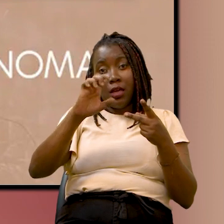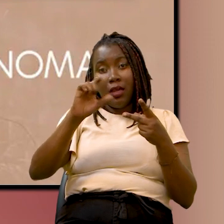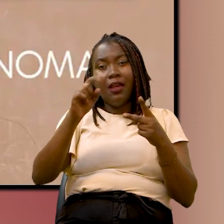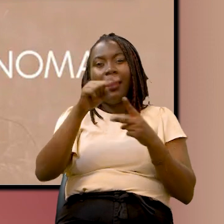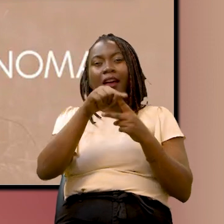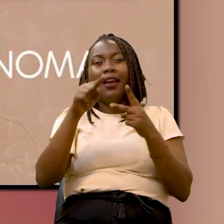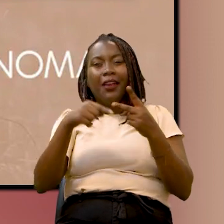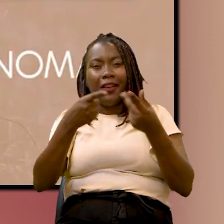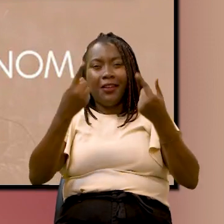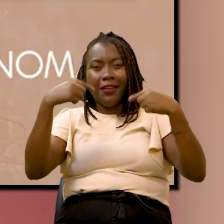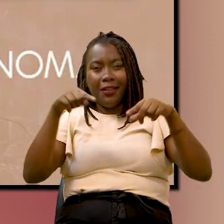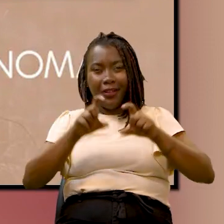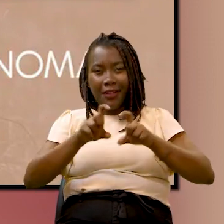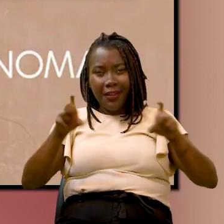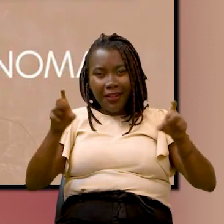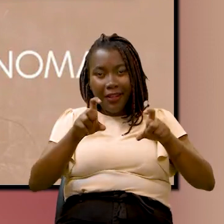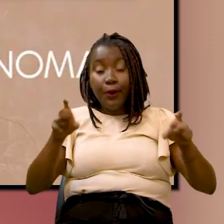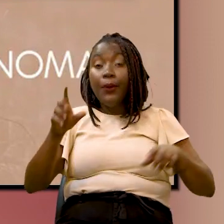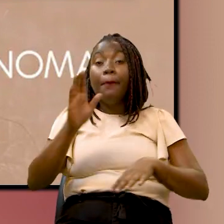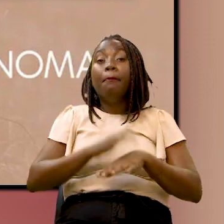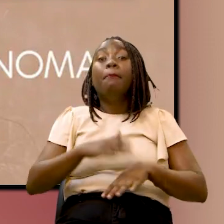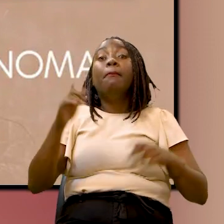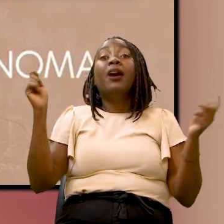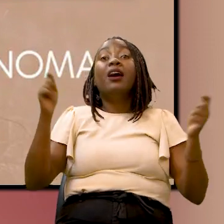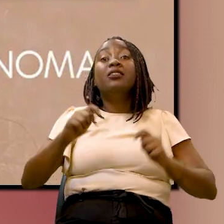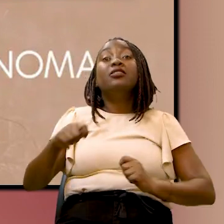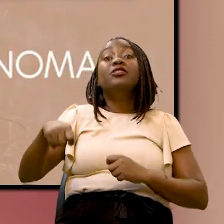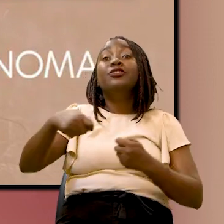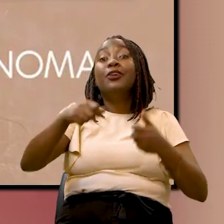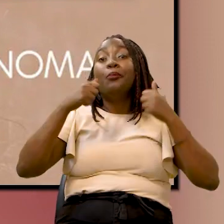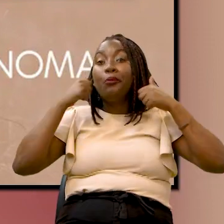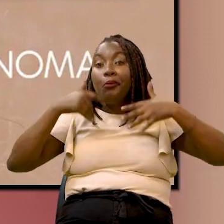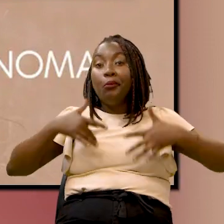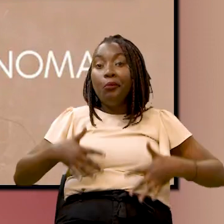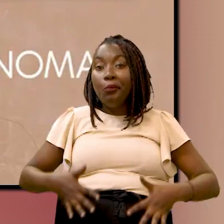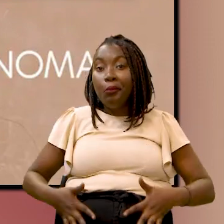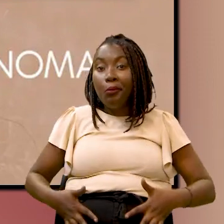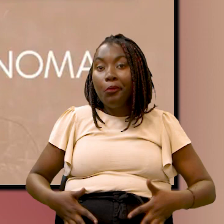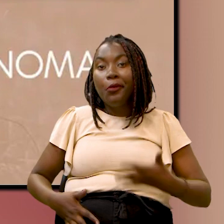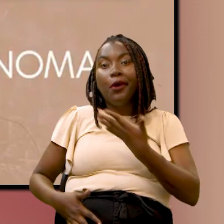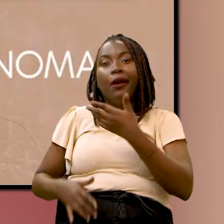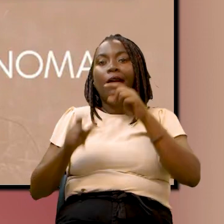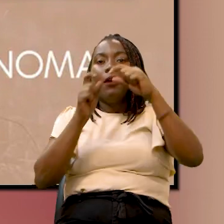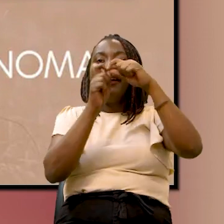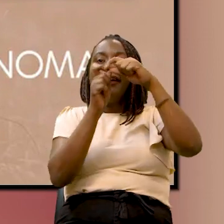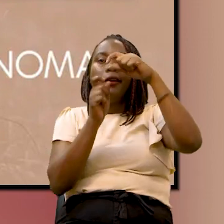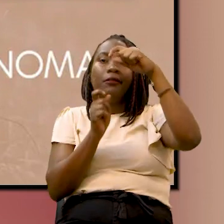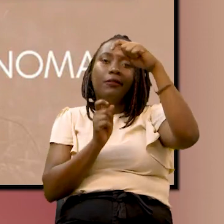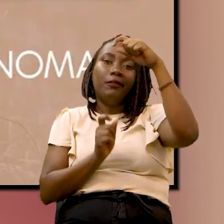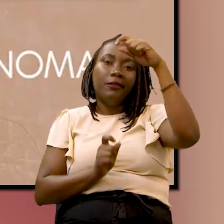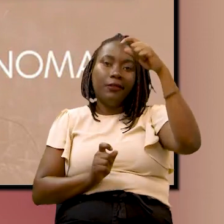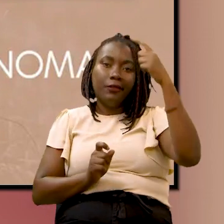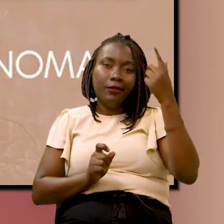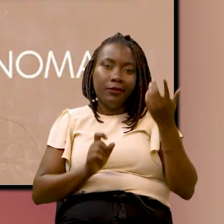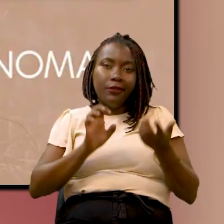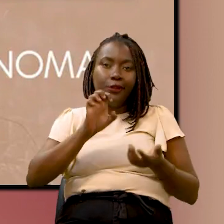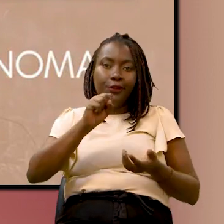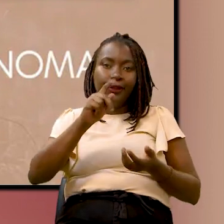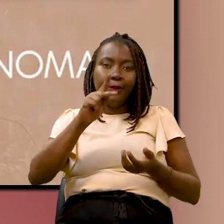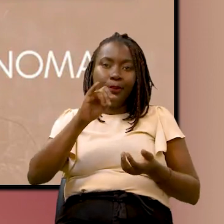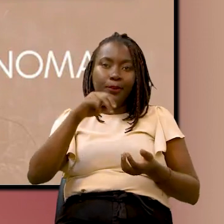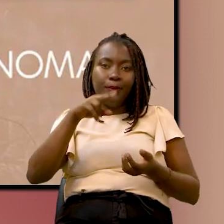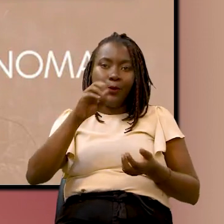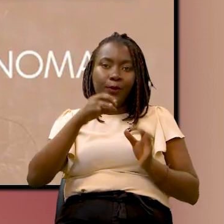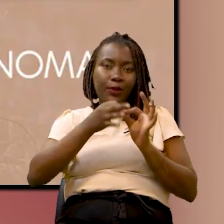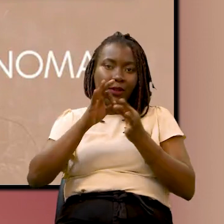Nesses dois subtipos, o que tem maior chance de gerar uma metástase é o carcinoma espinocelular ou